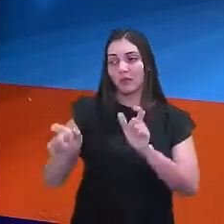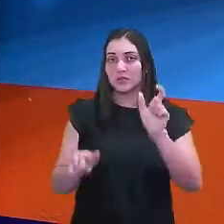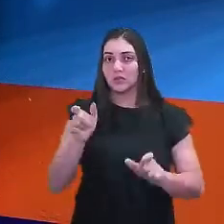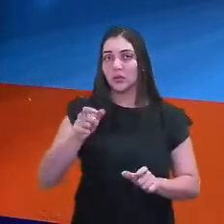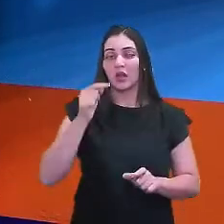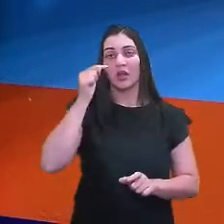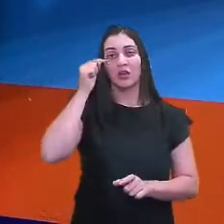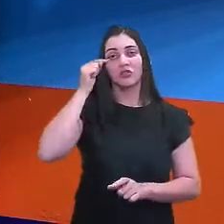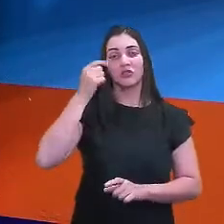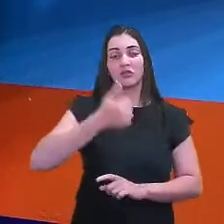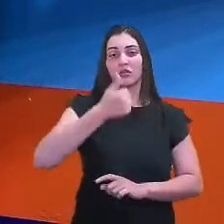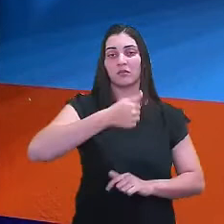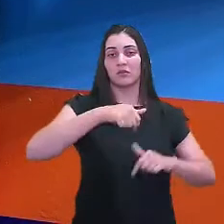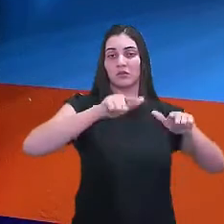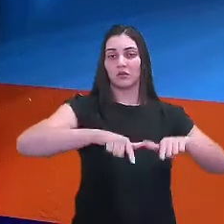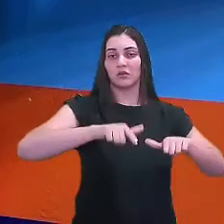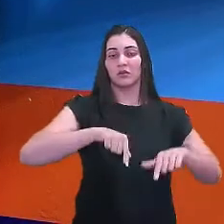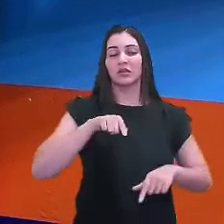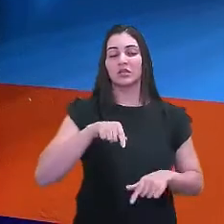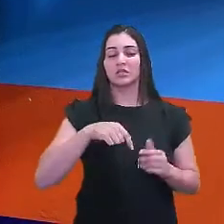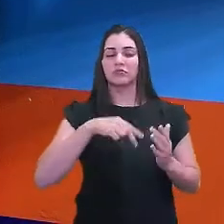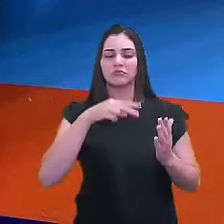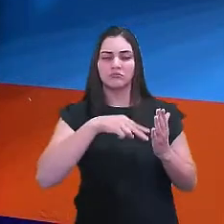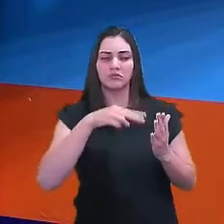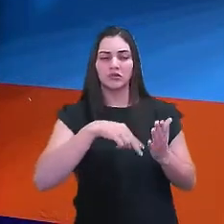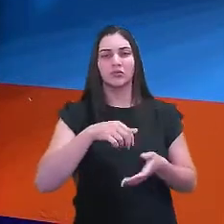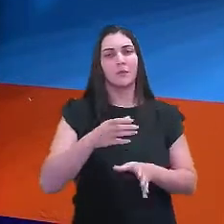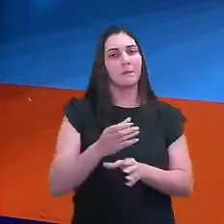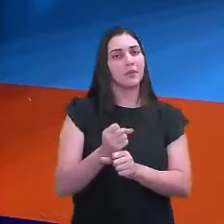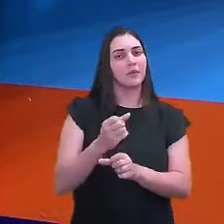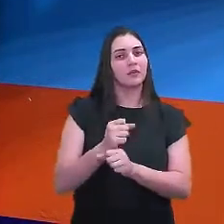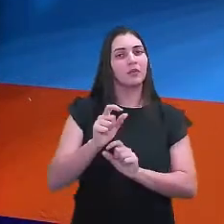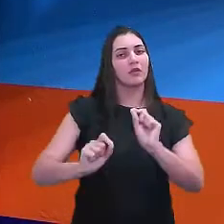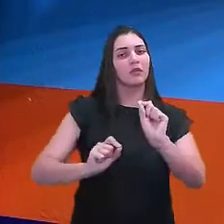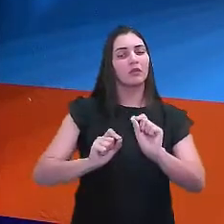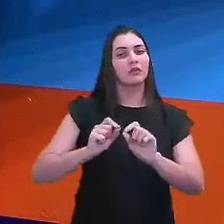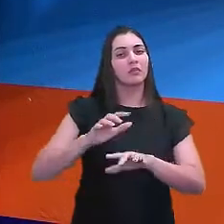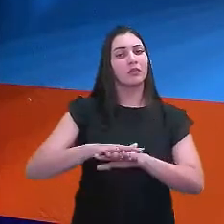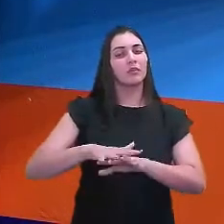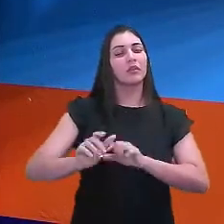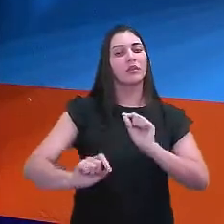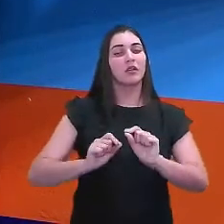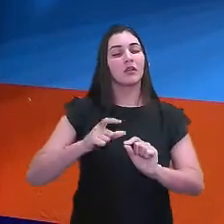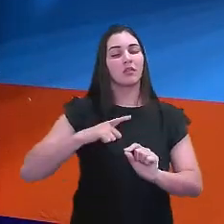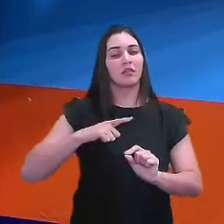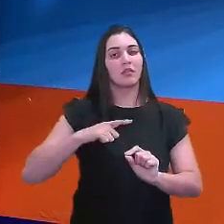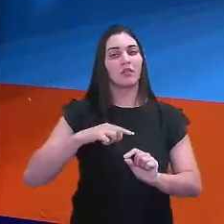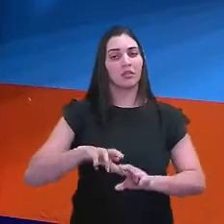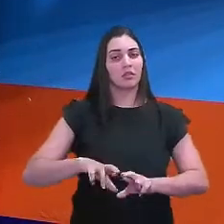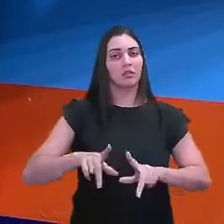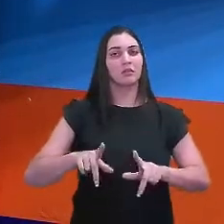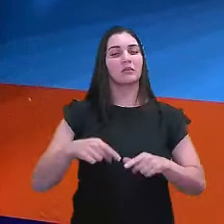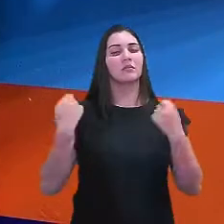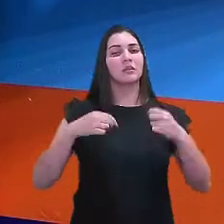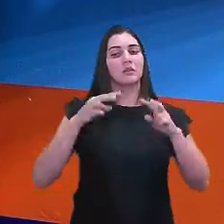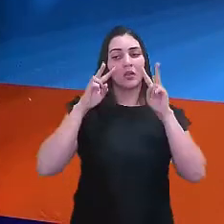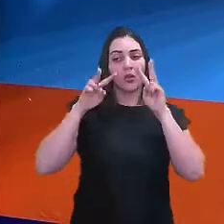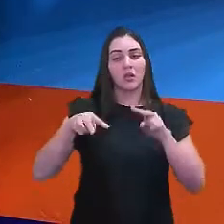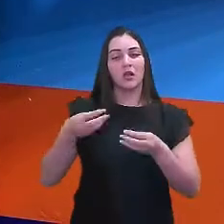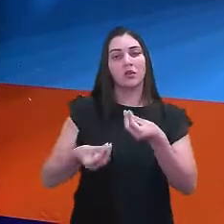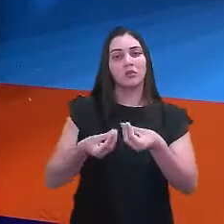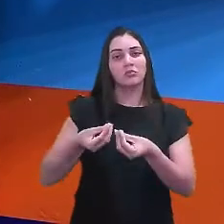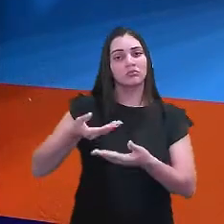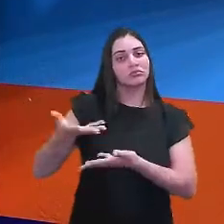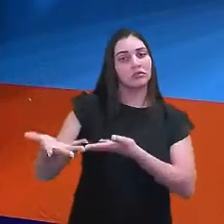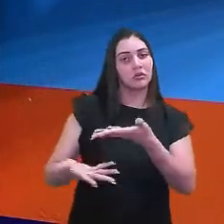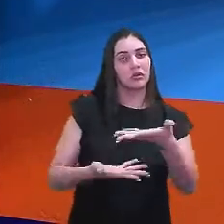matemática, essa alfabetização e esse letramento matemático faz toda a diferença. Porque a gente tem que olhar de forma aqui